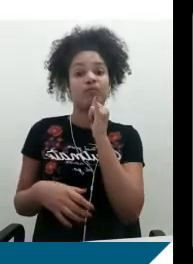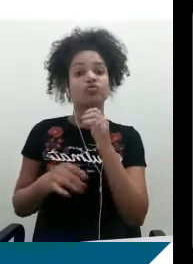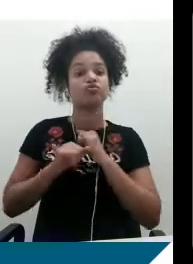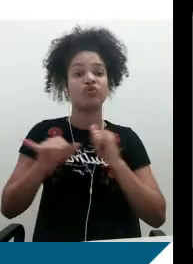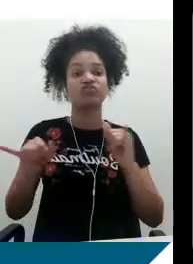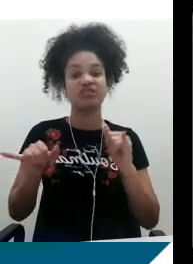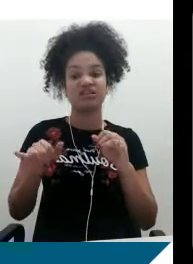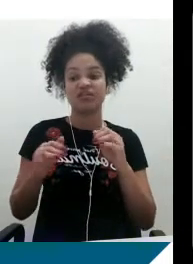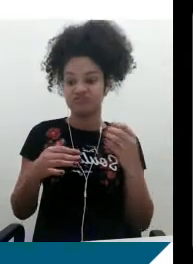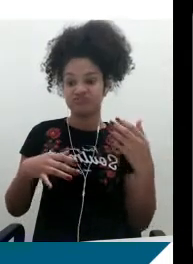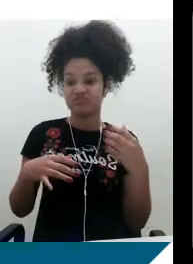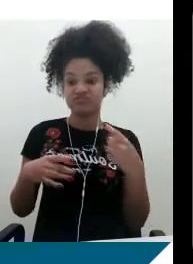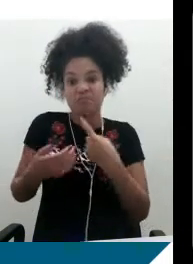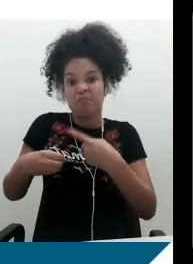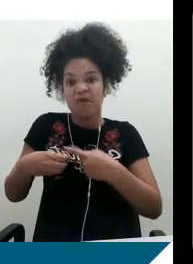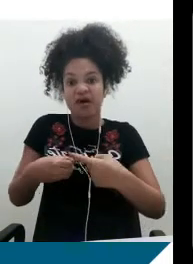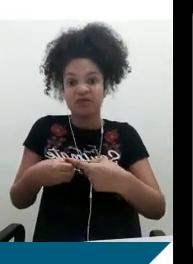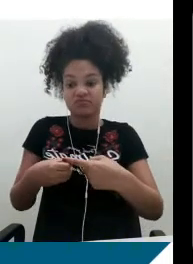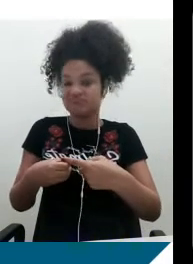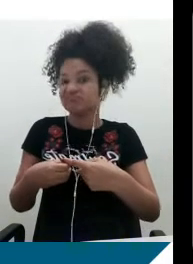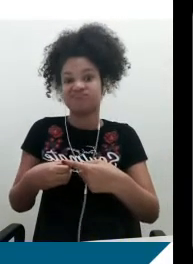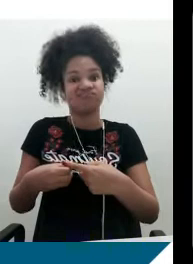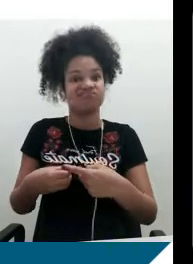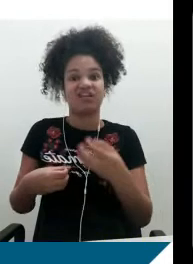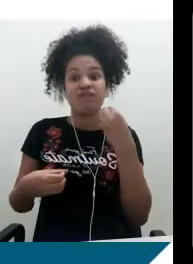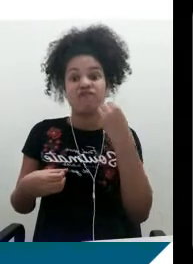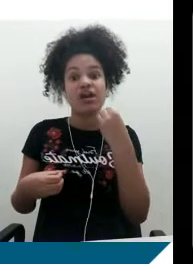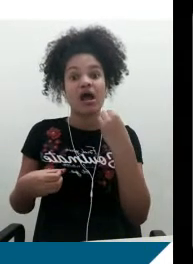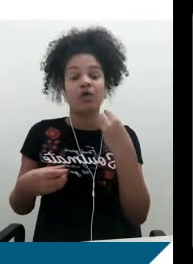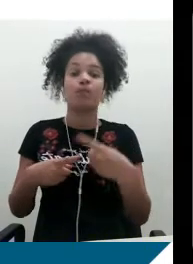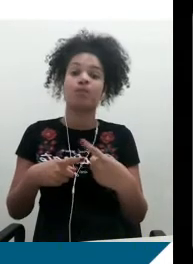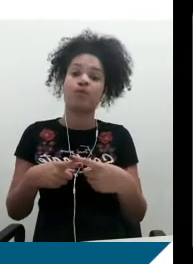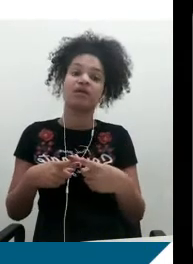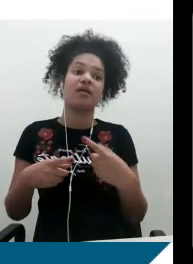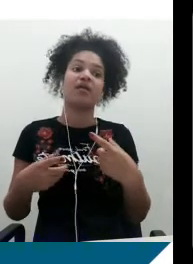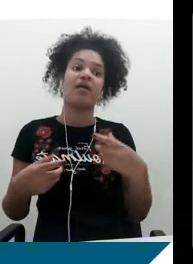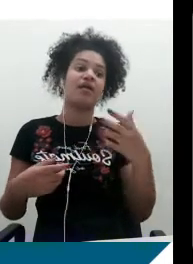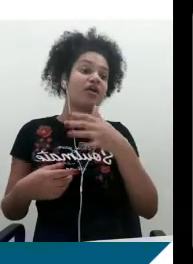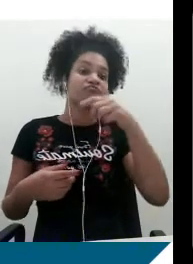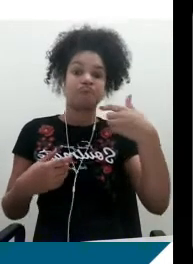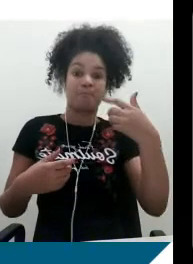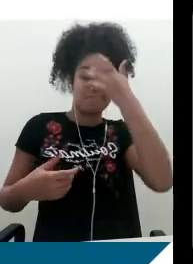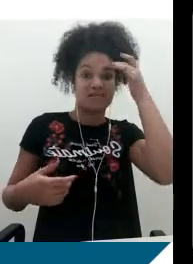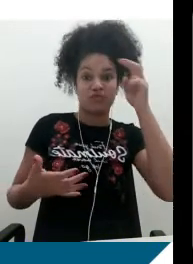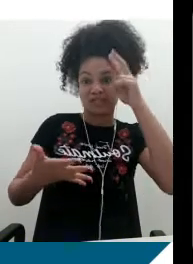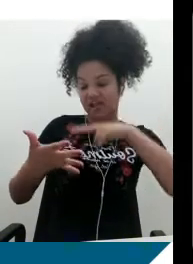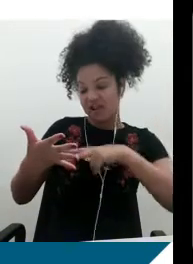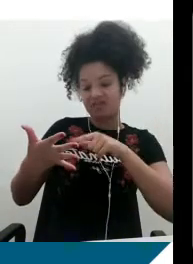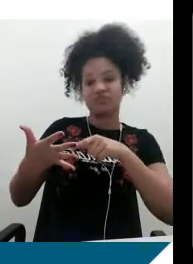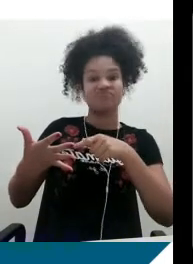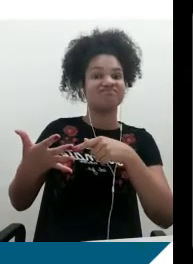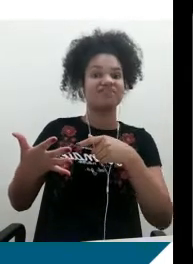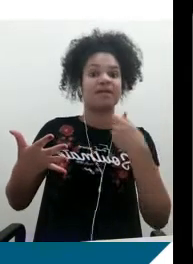de bairro, não é tão interessante porque você não vai poder se ocupar devidamente dela na contextualização.